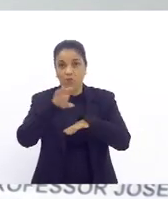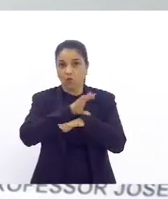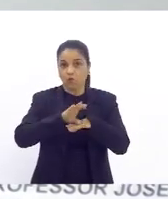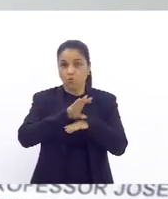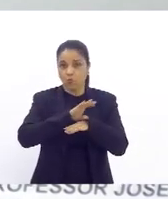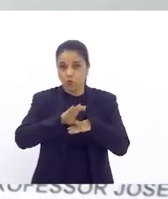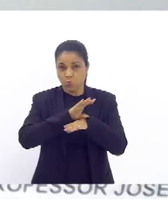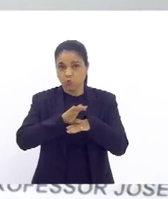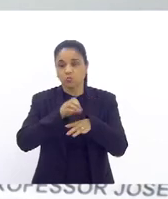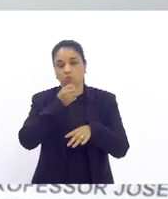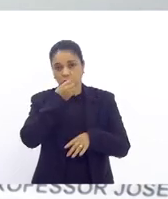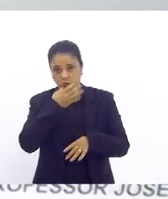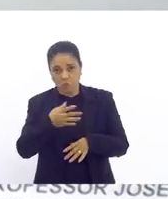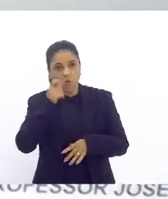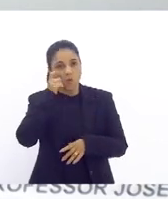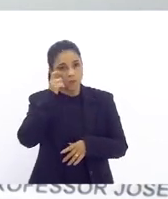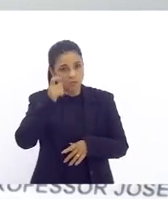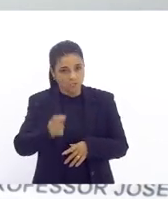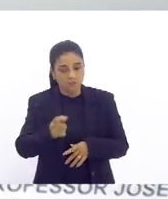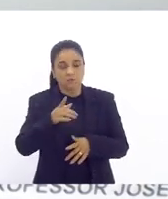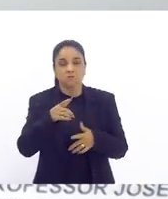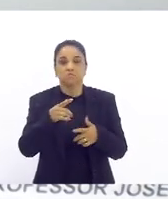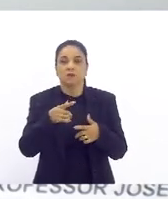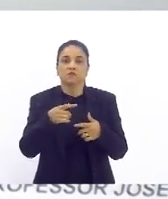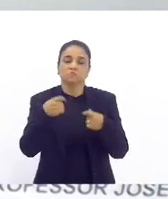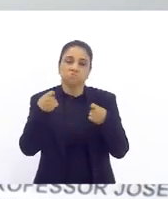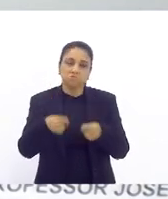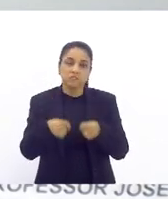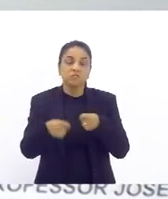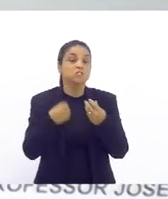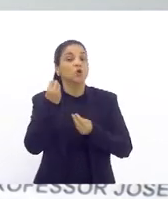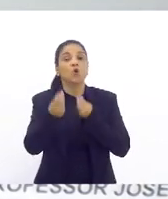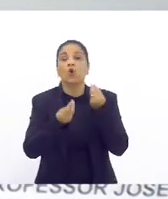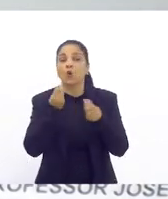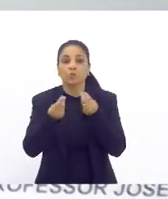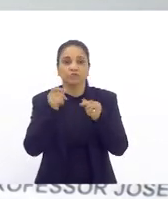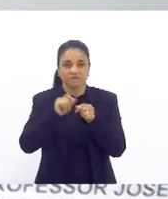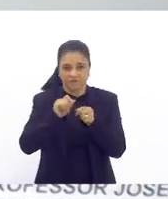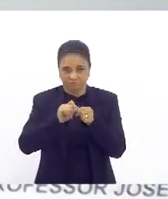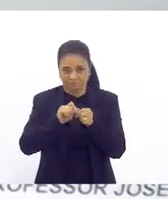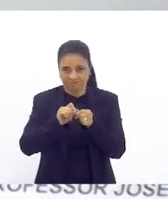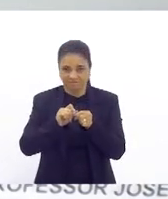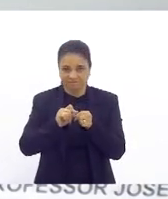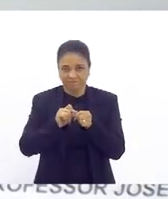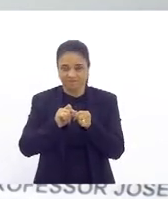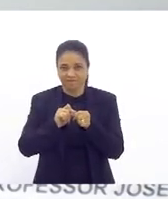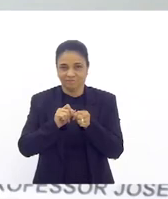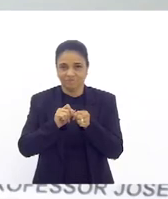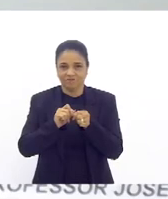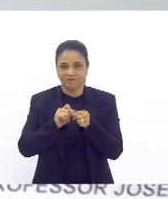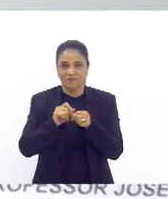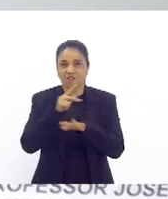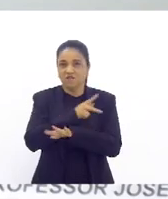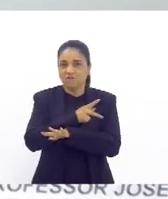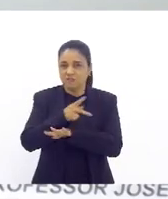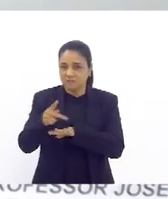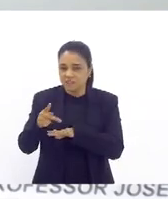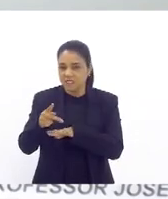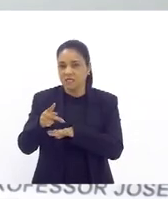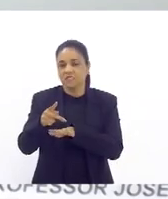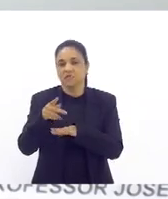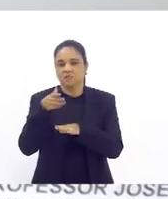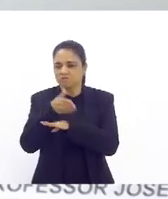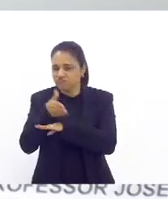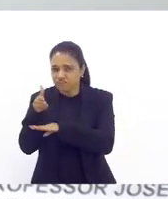mas como fazer né E a gente nessa percorrer nessas visitas ultimamente